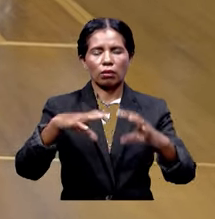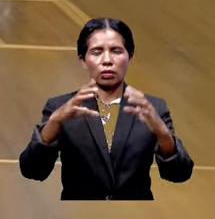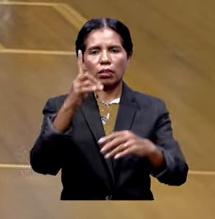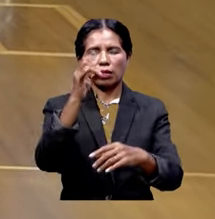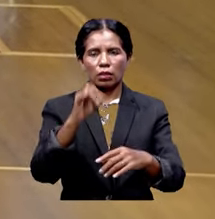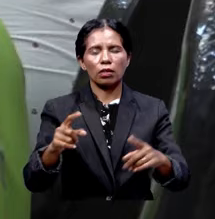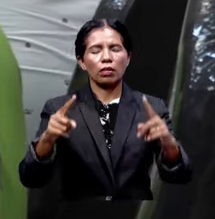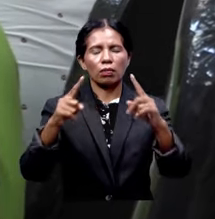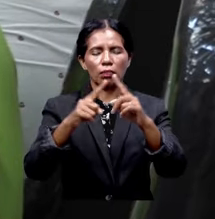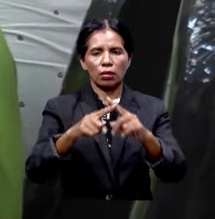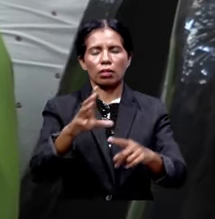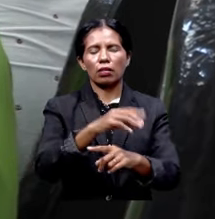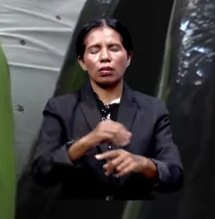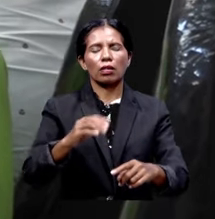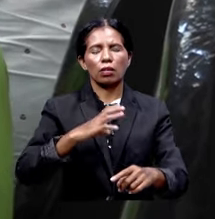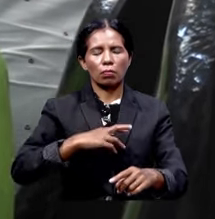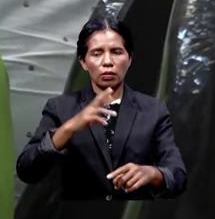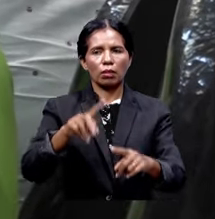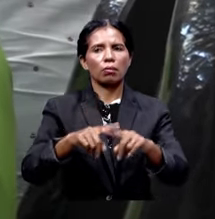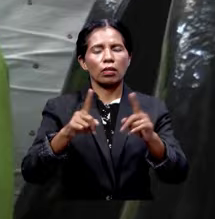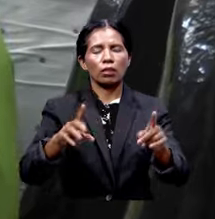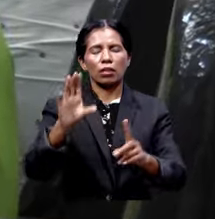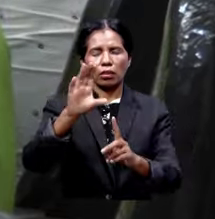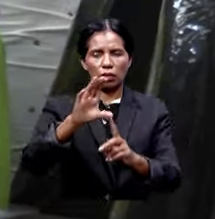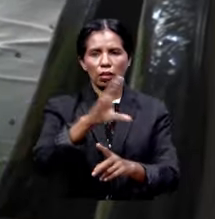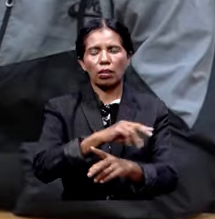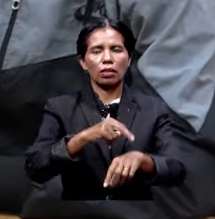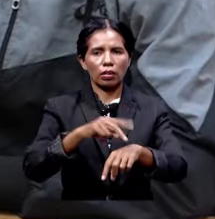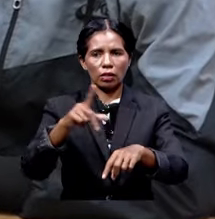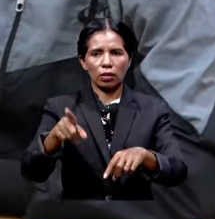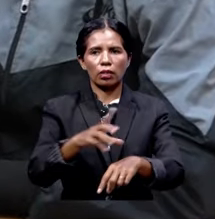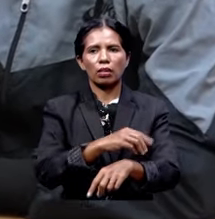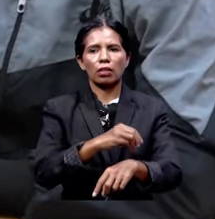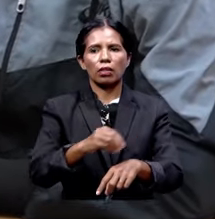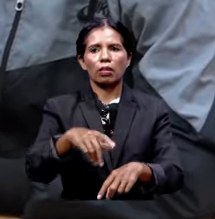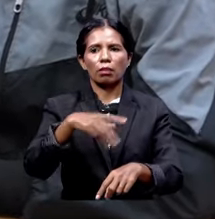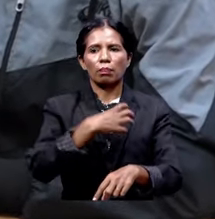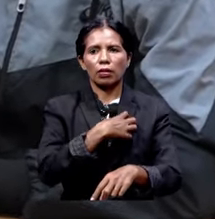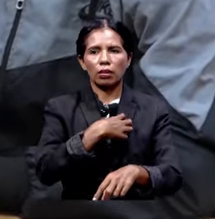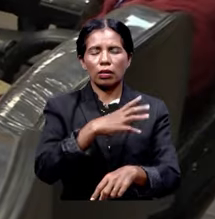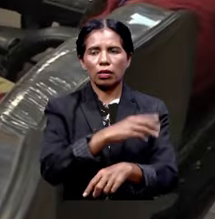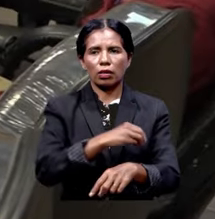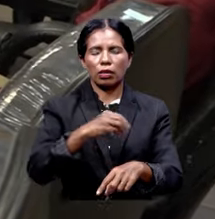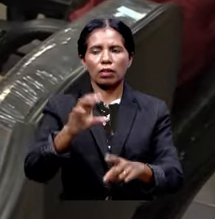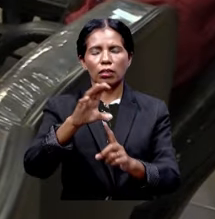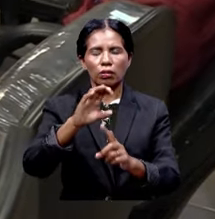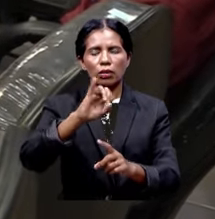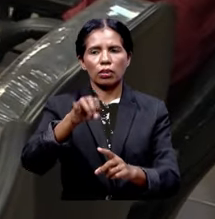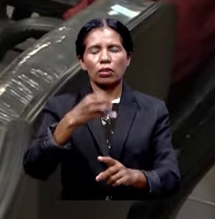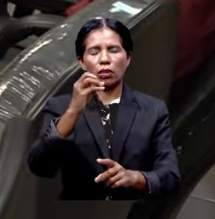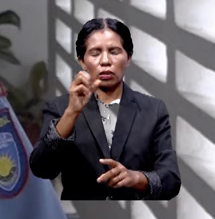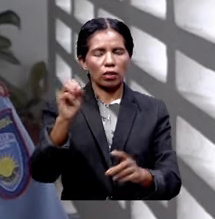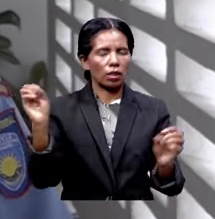ba to Jardim 5 de Maio Colmeira Dili, mas bem comandante Operação Nacional comando geral Penetele, superintendente Cefis e Soares,